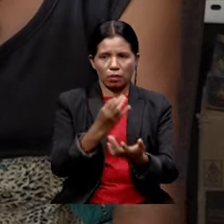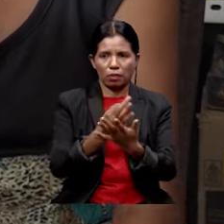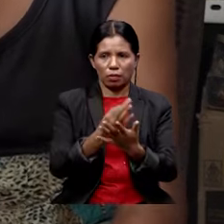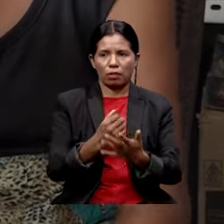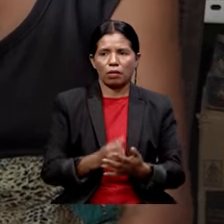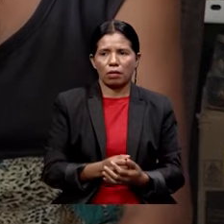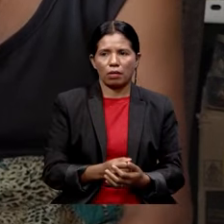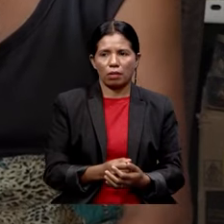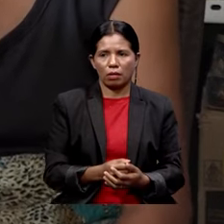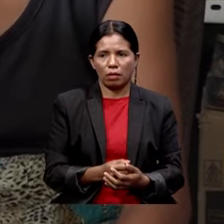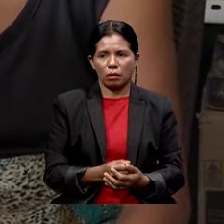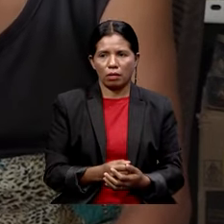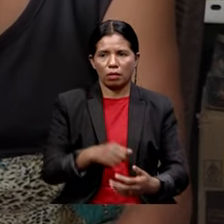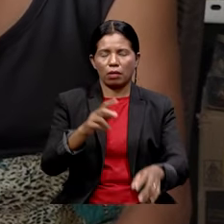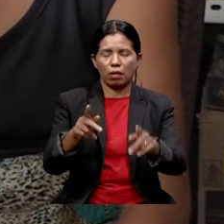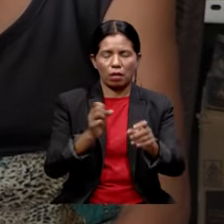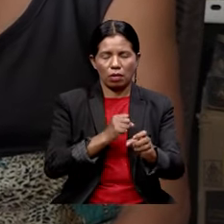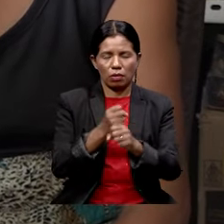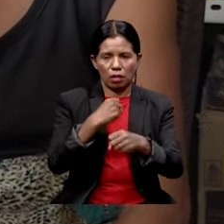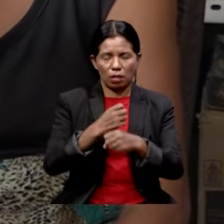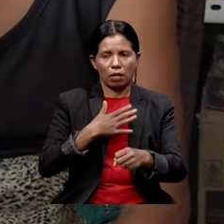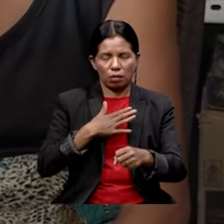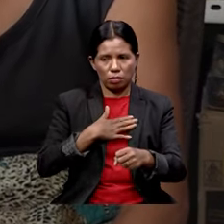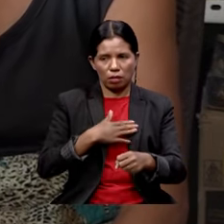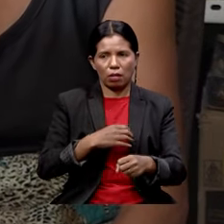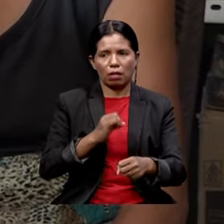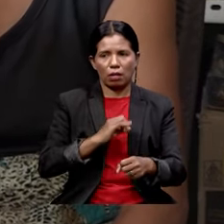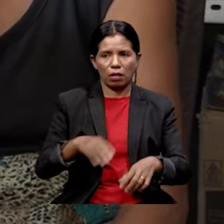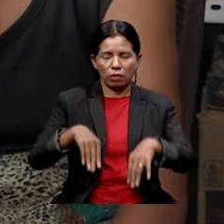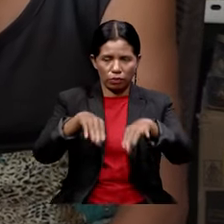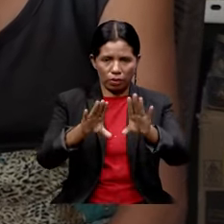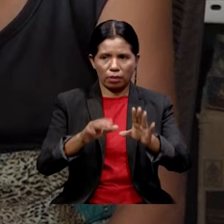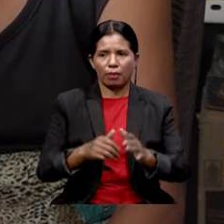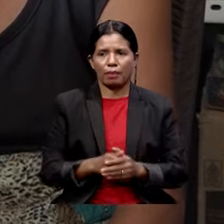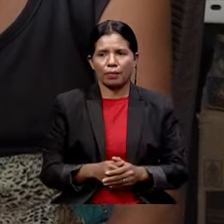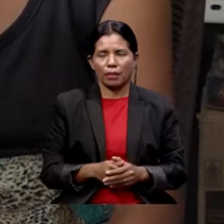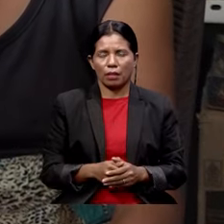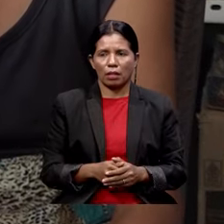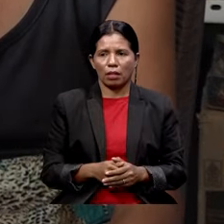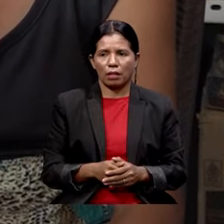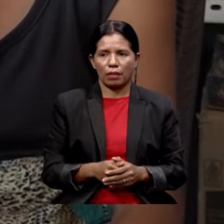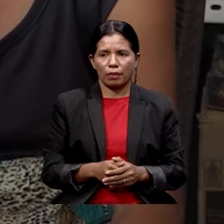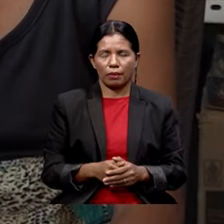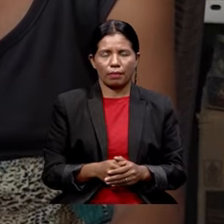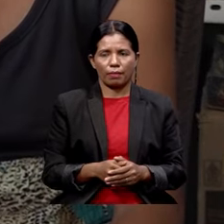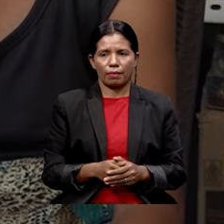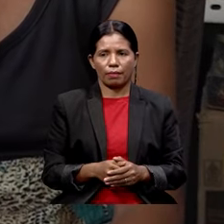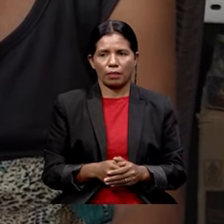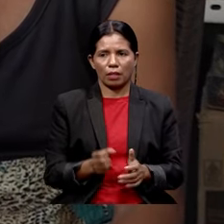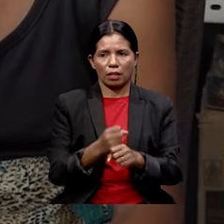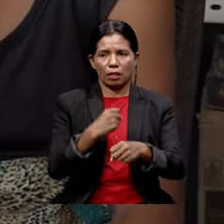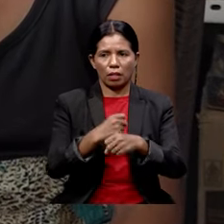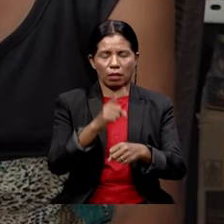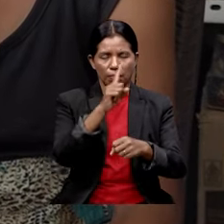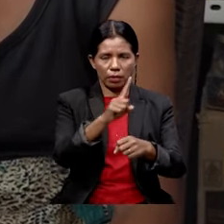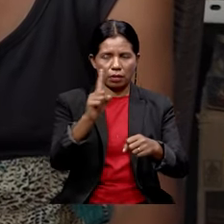halo haunia pra ema mai boka ne hau fan dar para ita halo